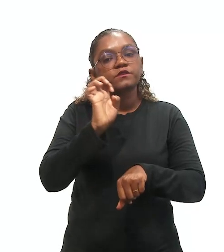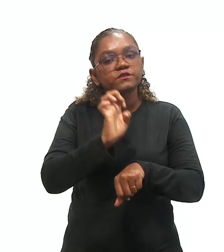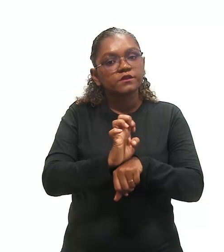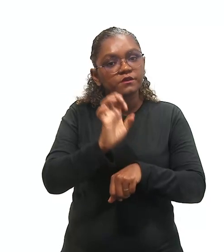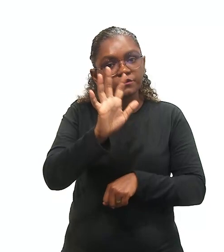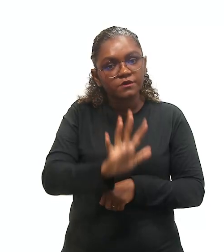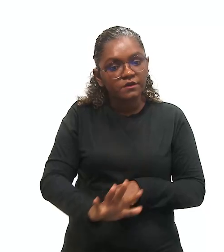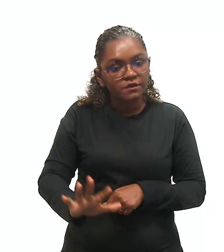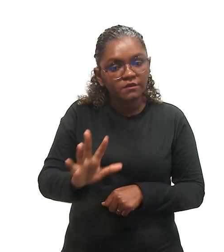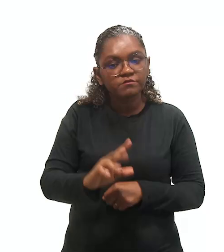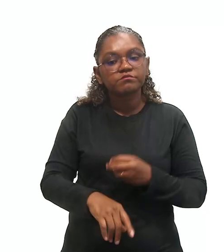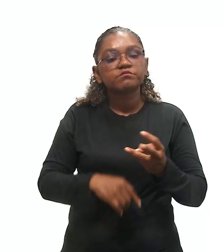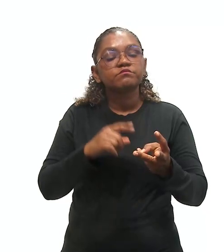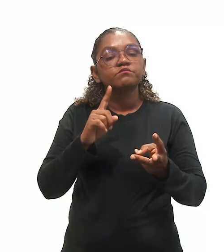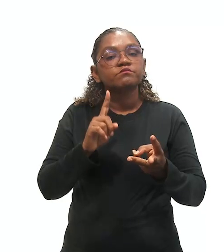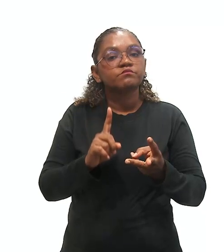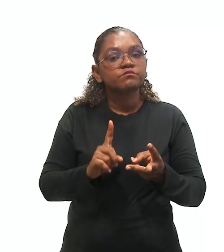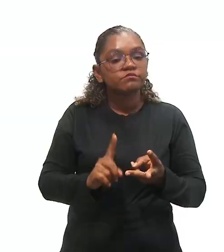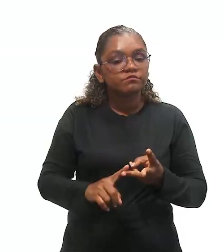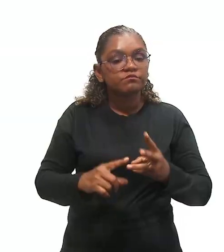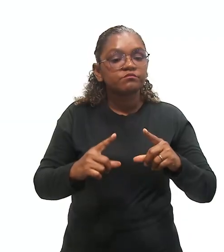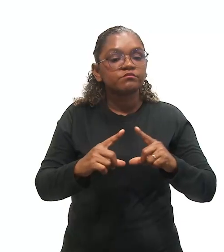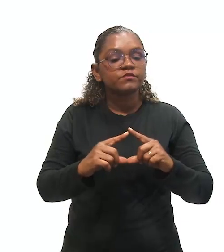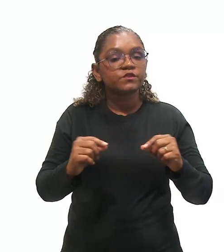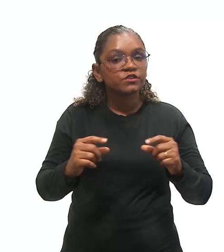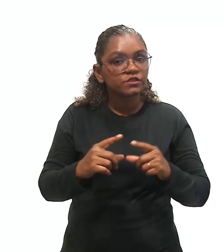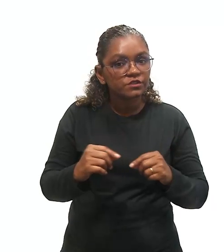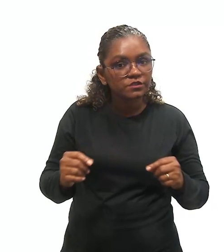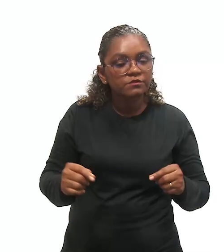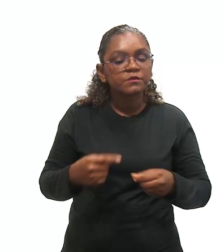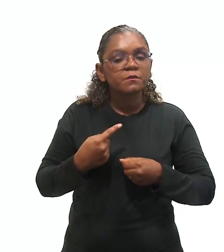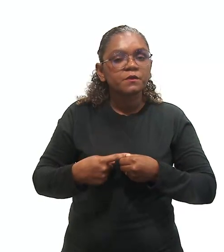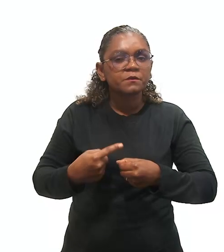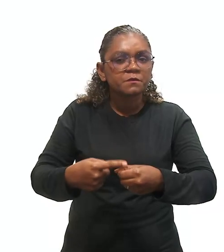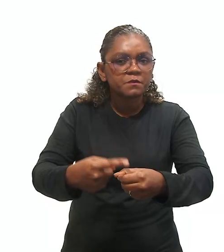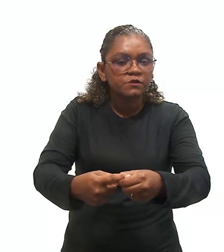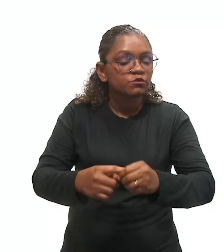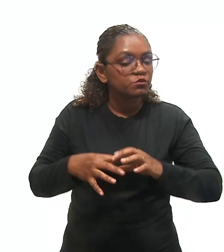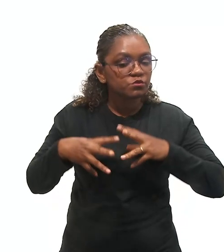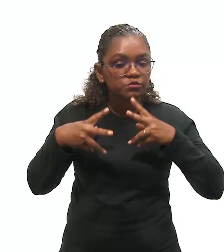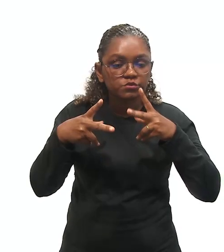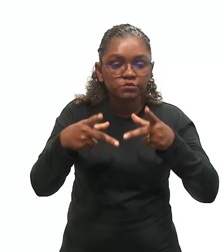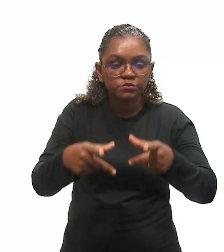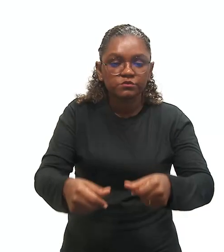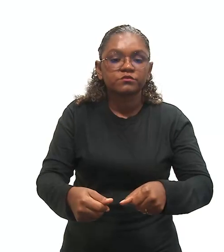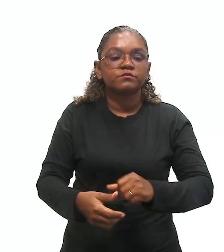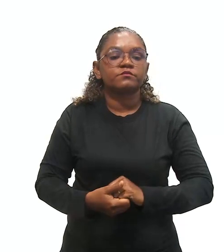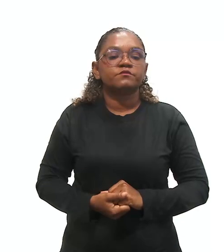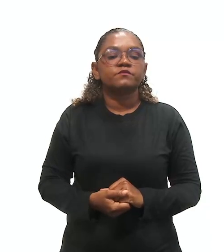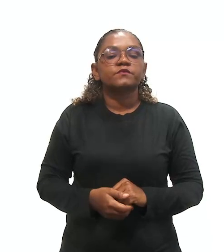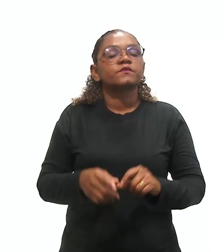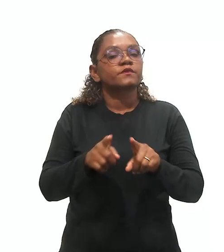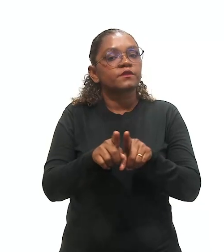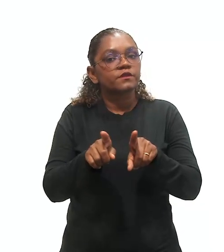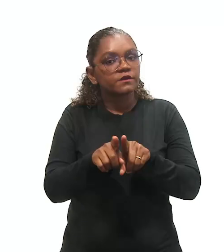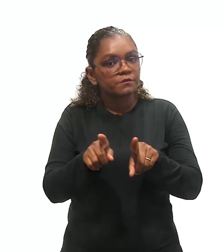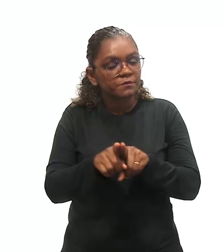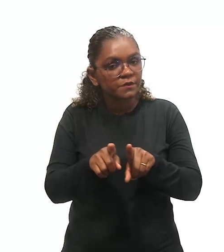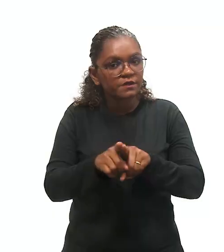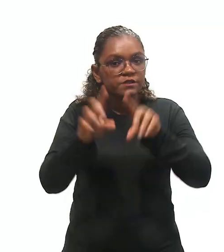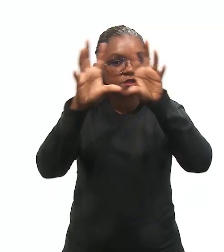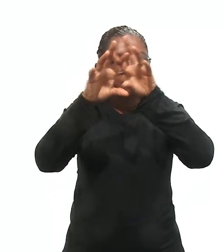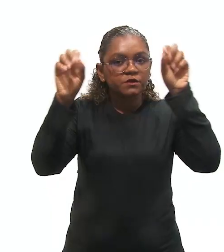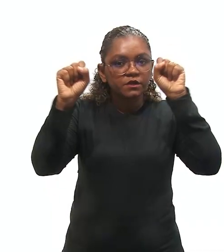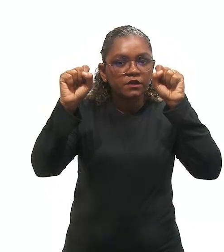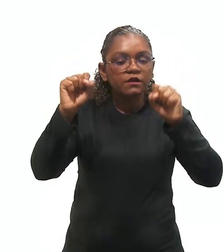distrital e municipais e seus respectivos poderes, abrangendo os tribunais de contas, as defensorias